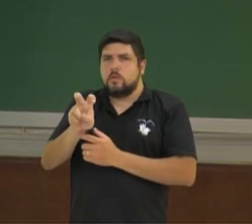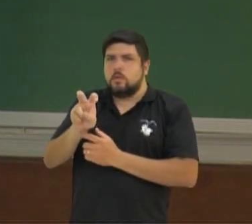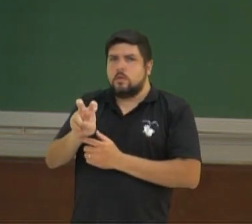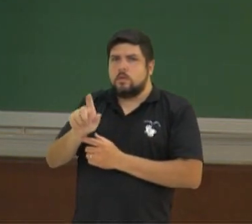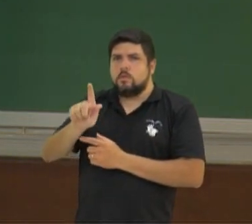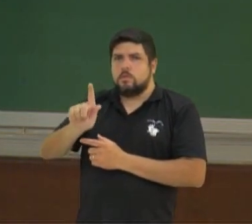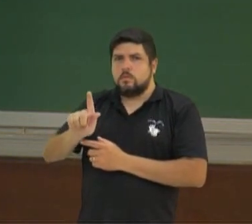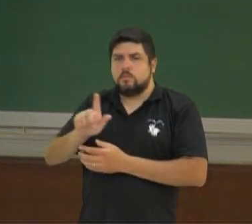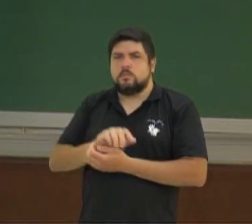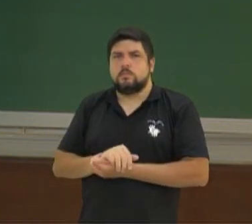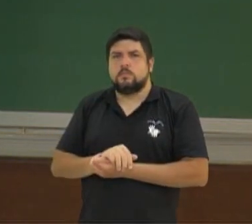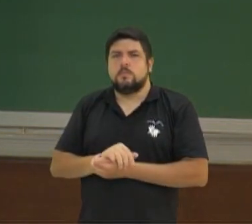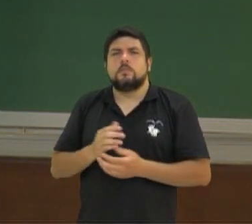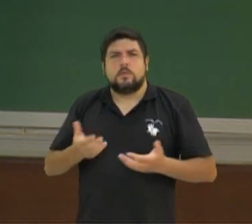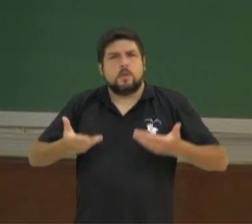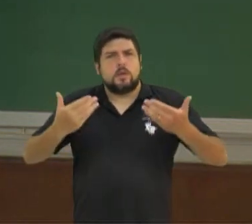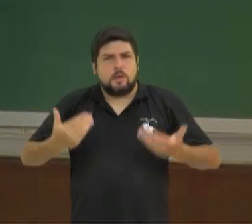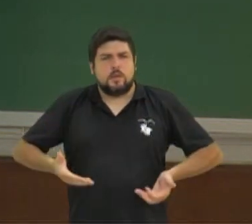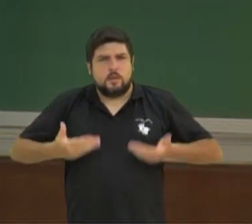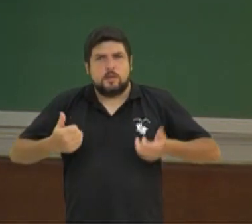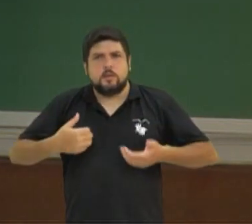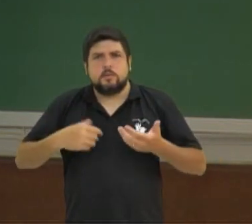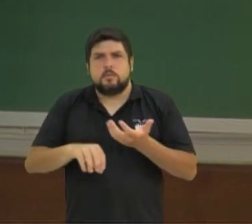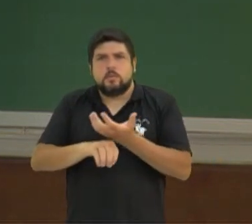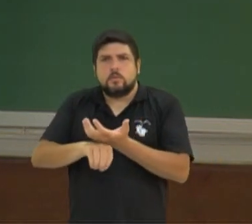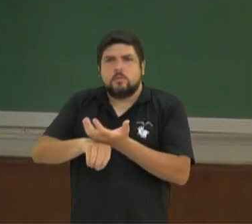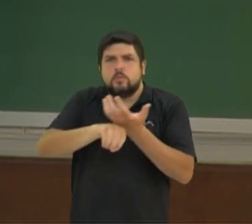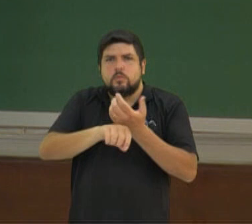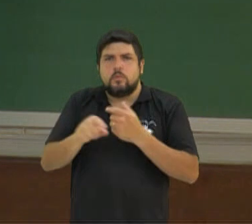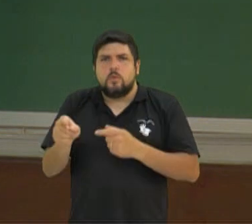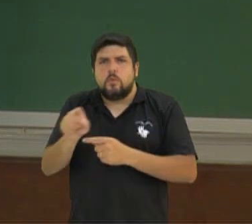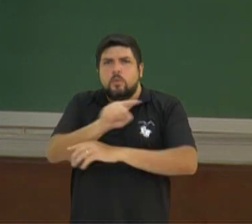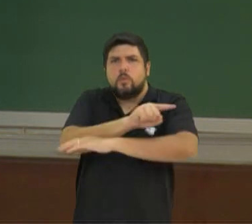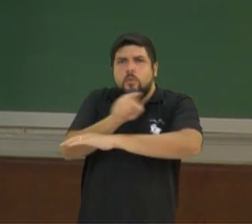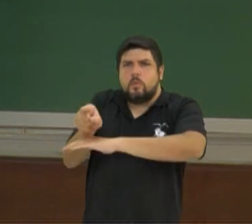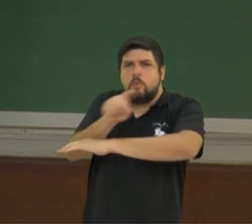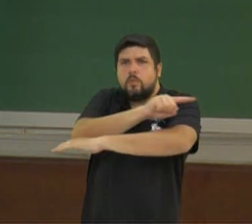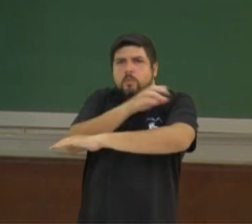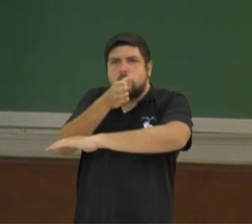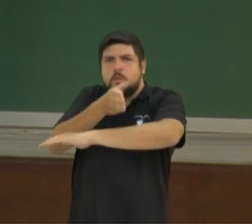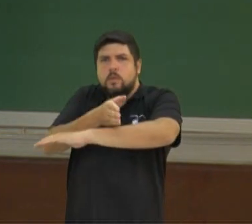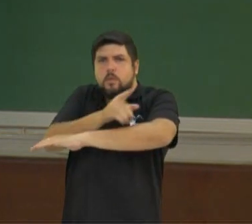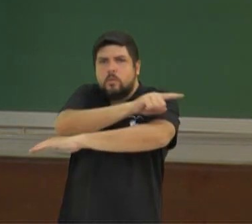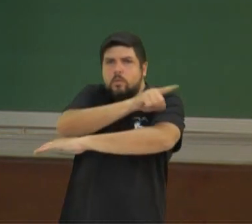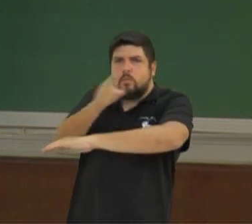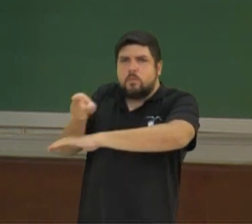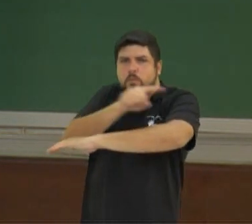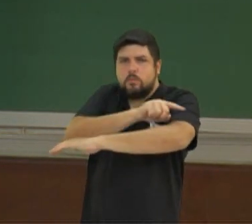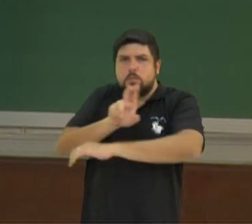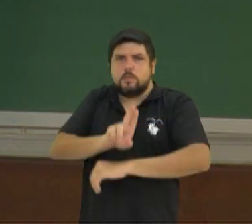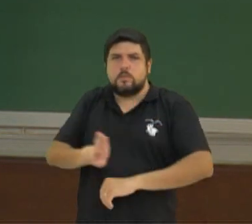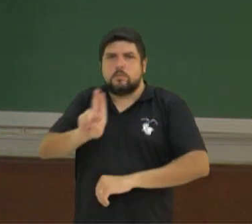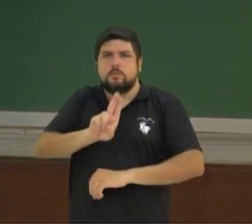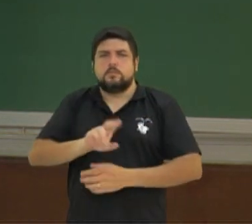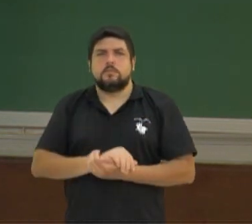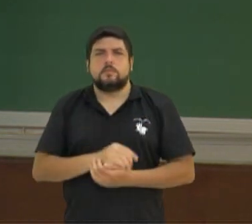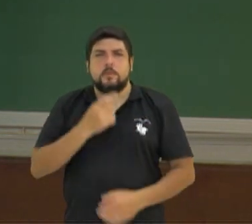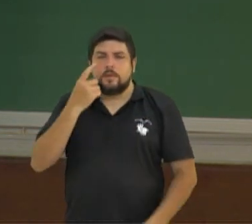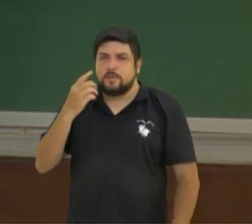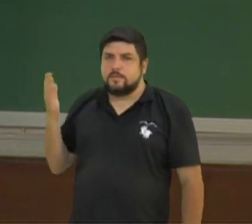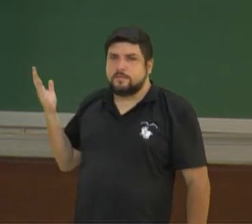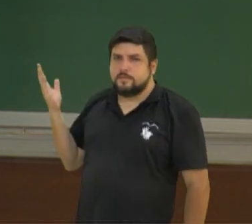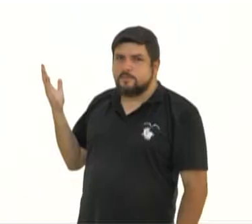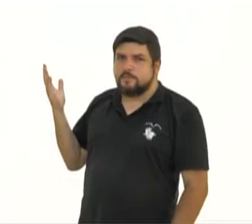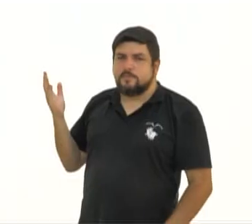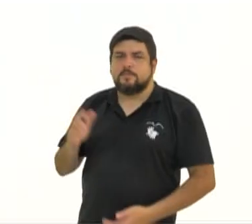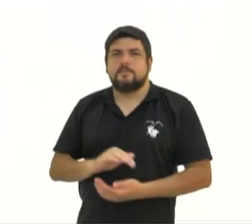objeto bem leve, né, que é, neste caso aqui, um dos estilos, né, de peteca utilizada dentro do badminton, que está aqui para vocês.